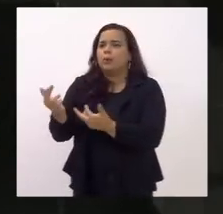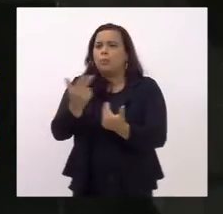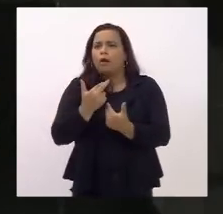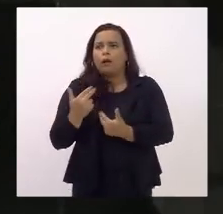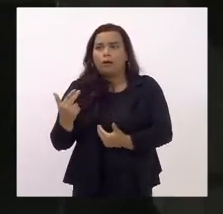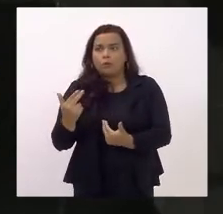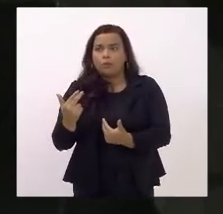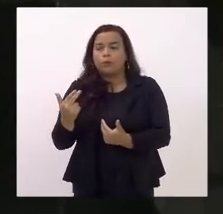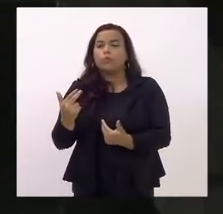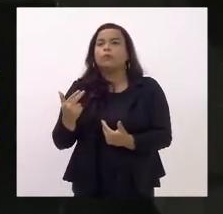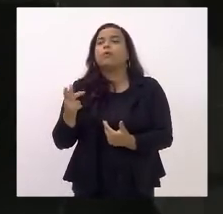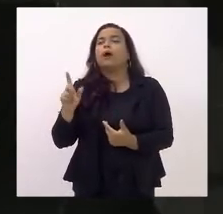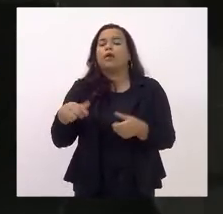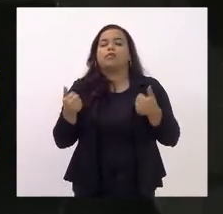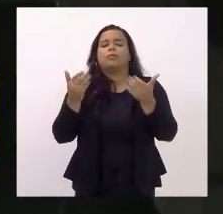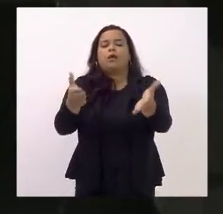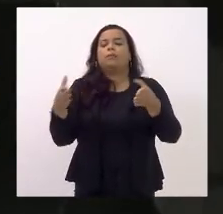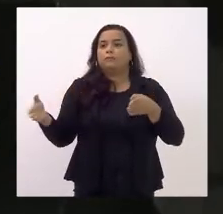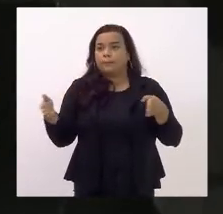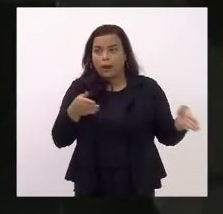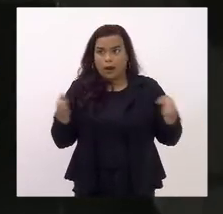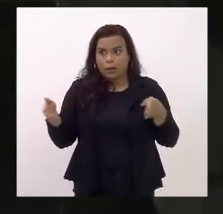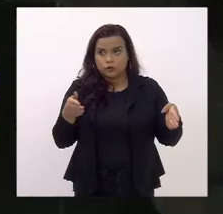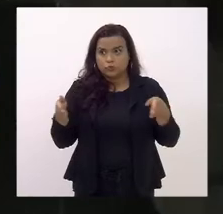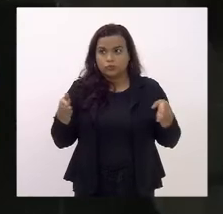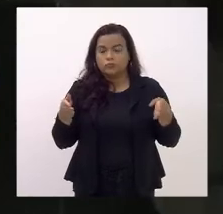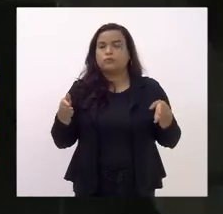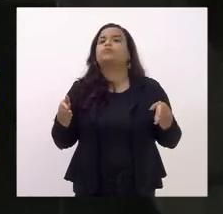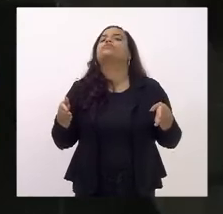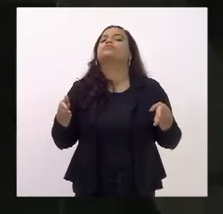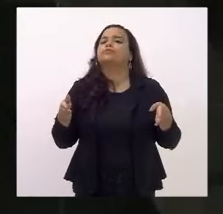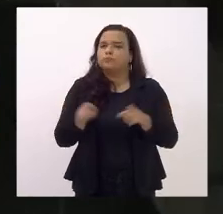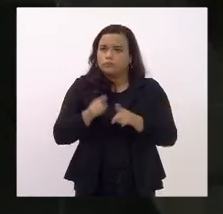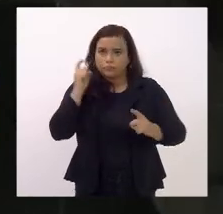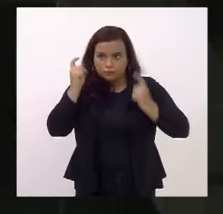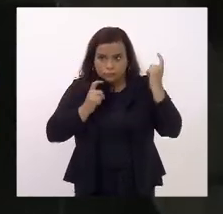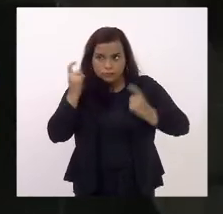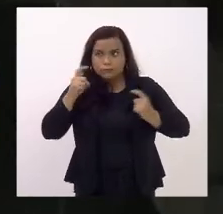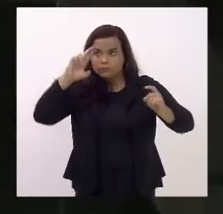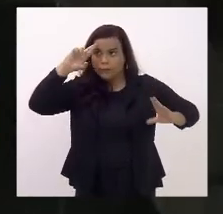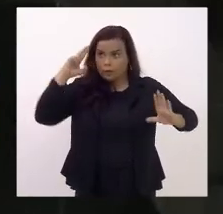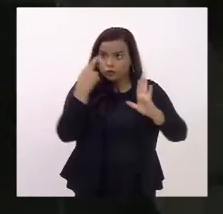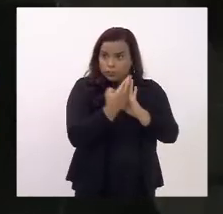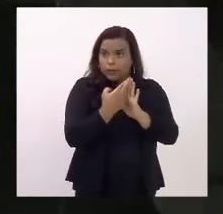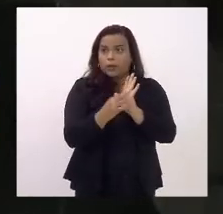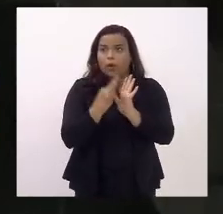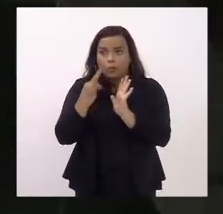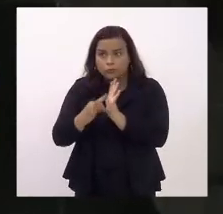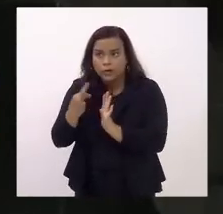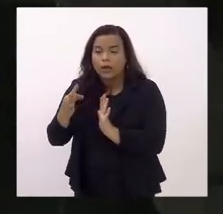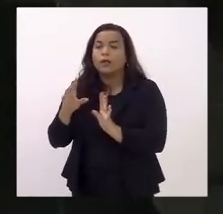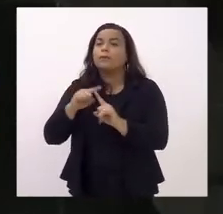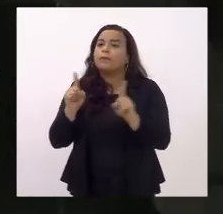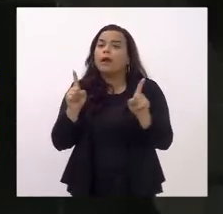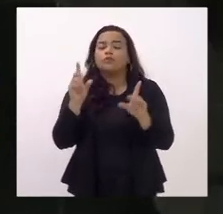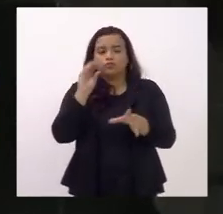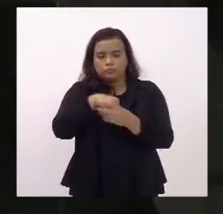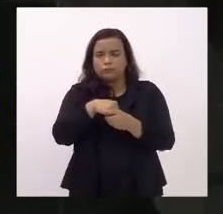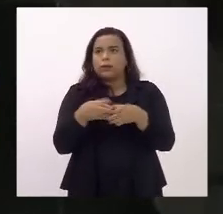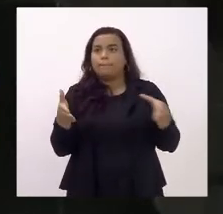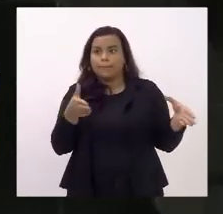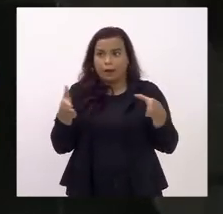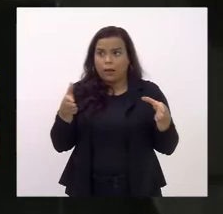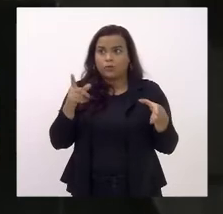é dar um prazo, inclusive com a preocupação de respeitar os contratos vigentes, mas dar um prazo, e esse prazo é